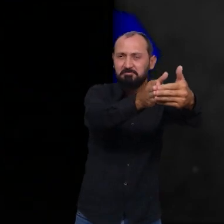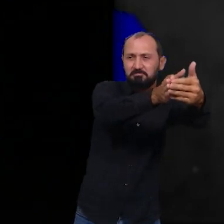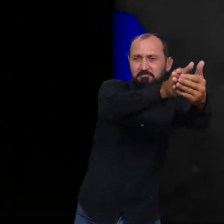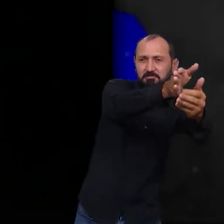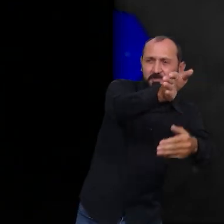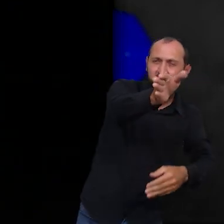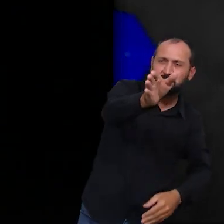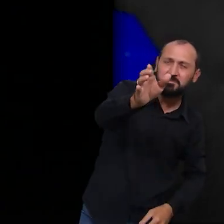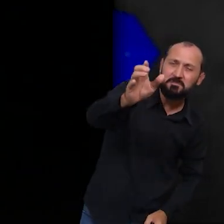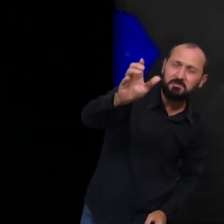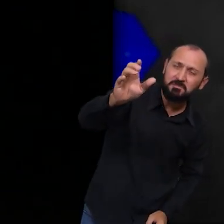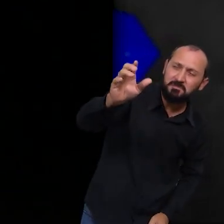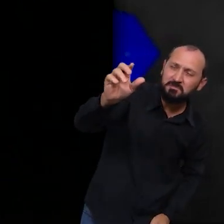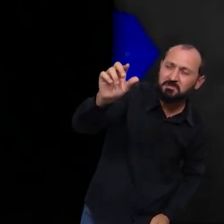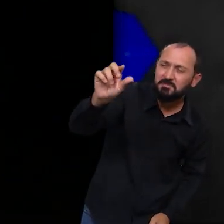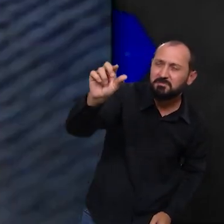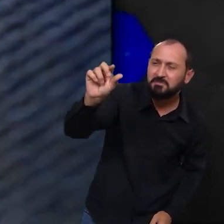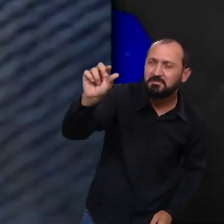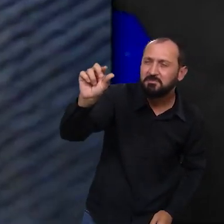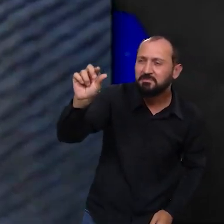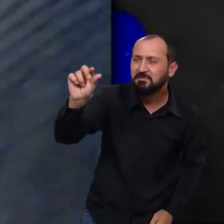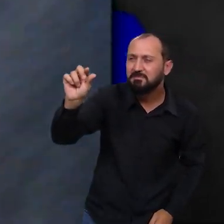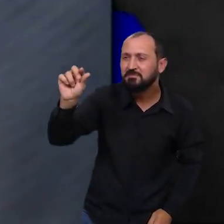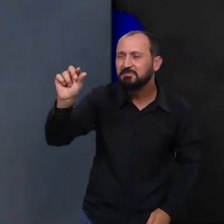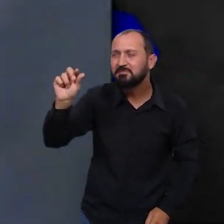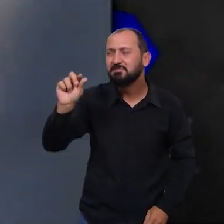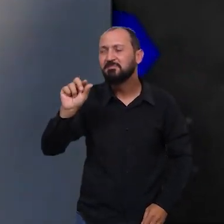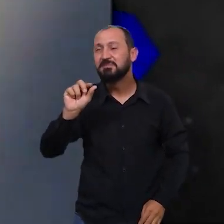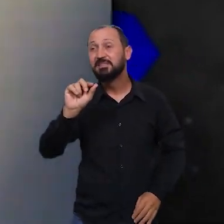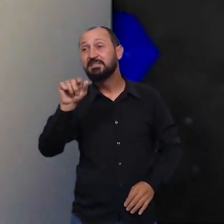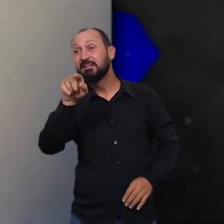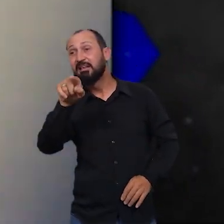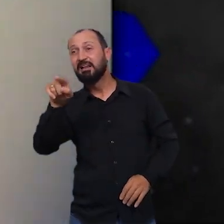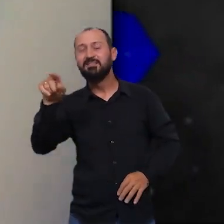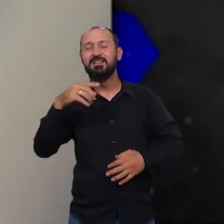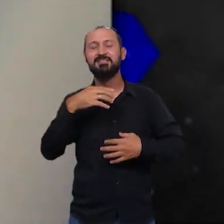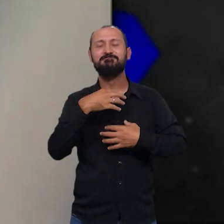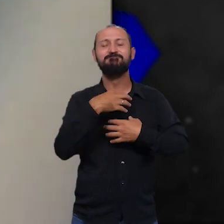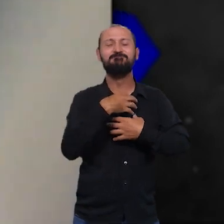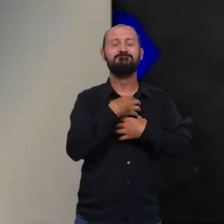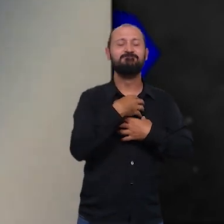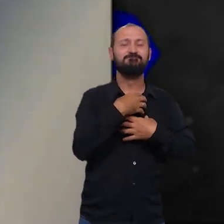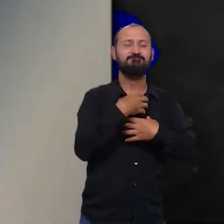E assim ela se foi, nem de mim se